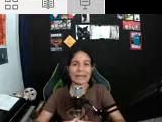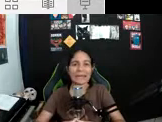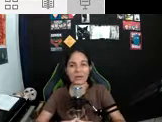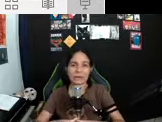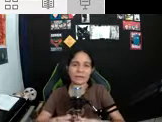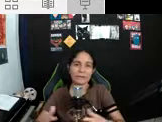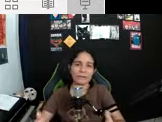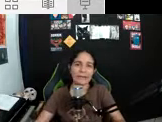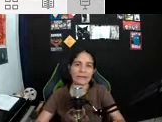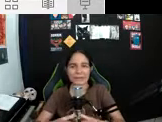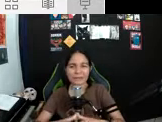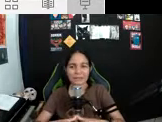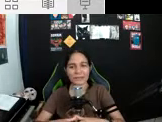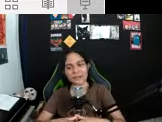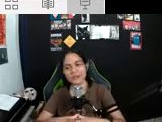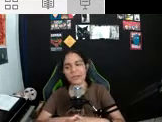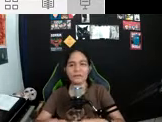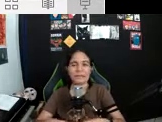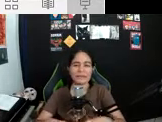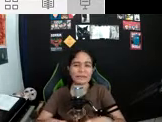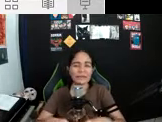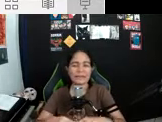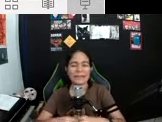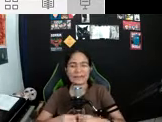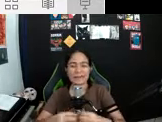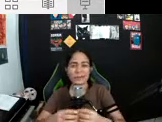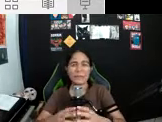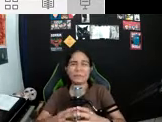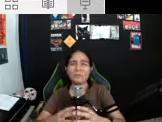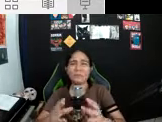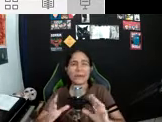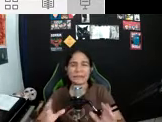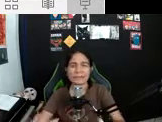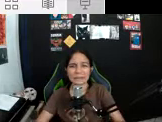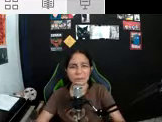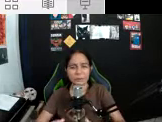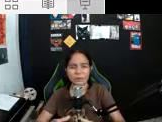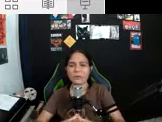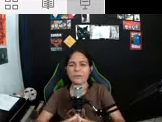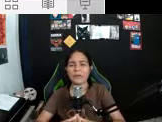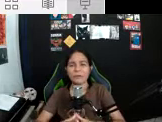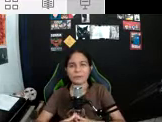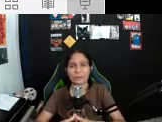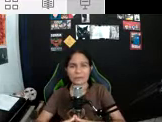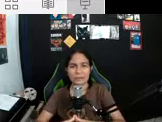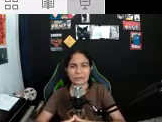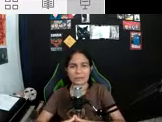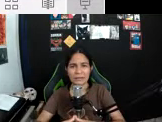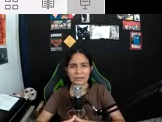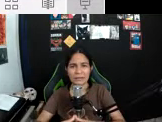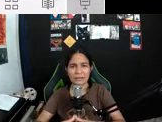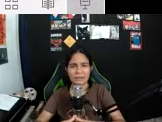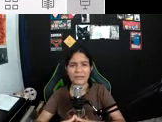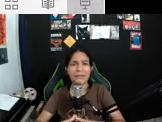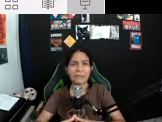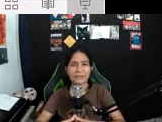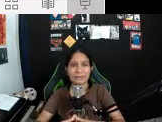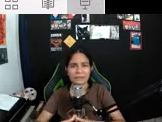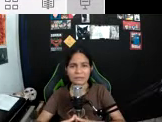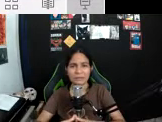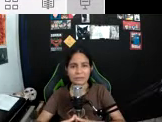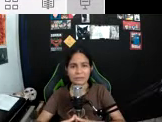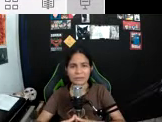né? Ah, na hora de fazer você não gritou assim, né? Então, guarda esse tipo de comentário para você, tá?